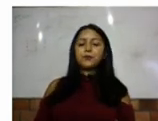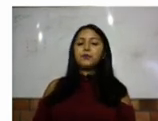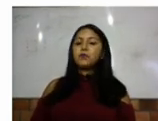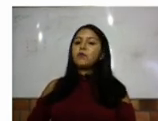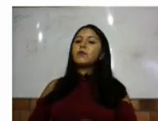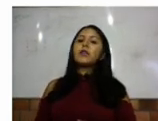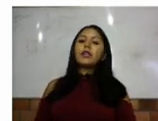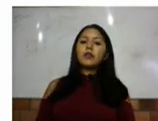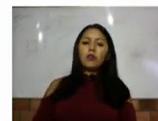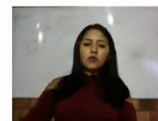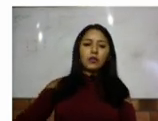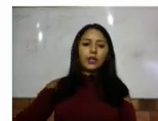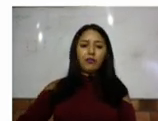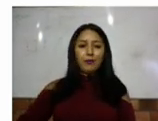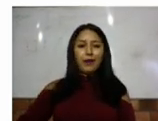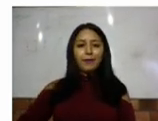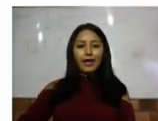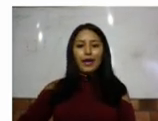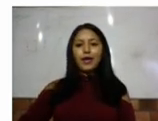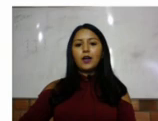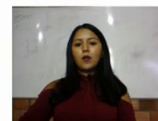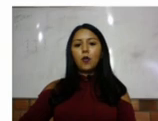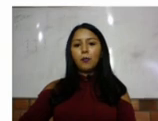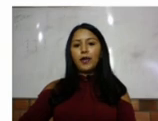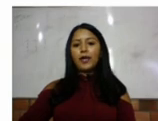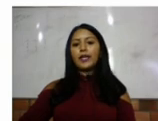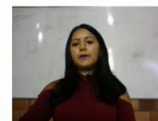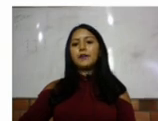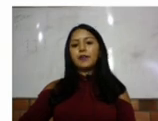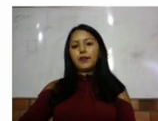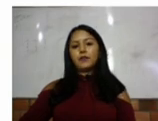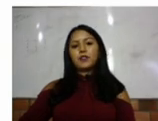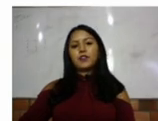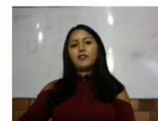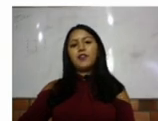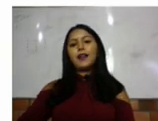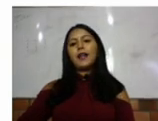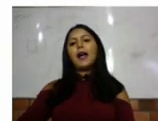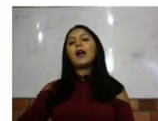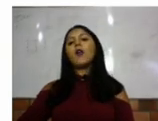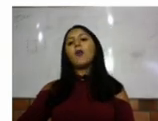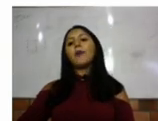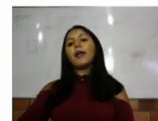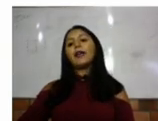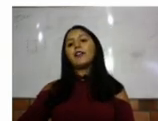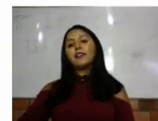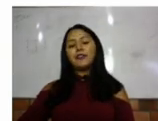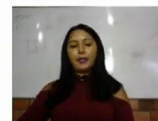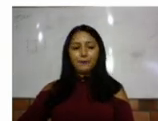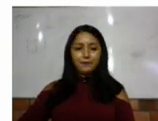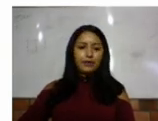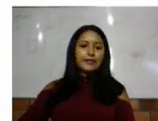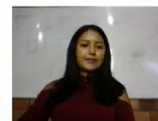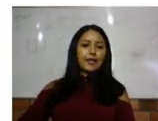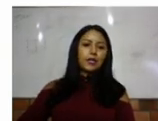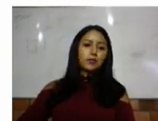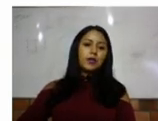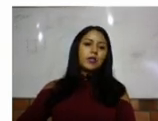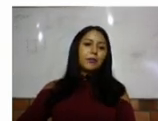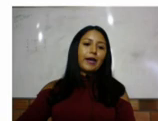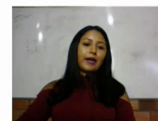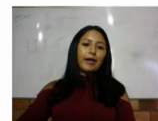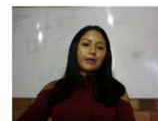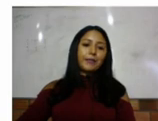conjugação então conjugue o verbo babla comer ele me você já falar comer e viver